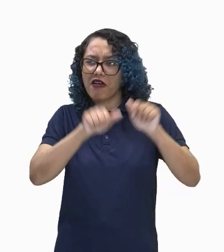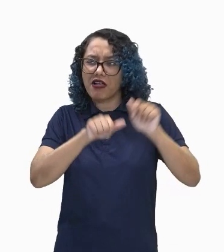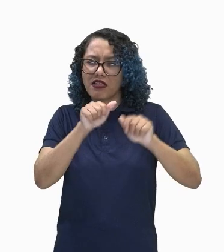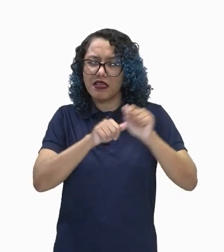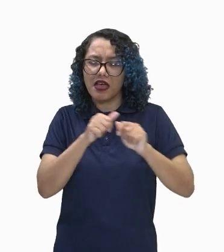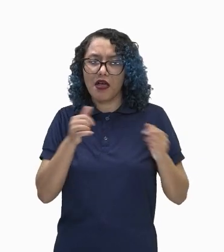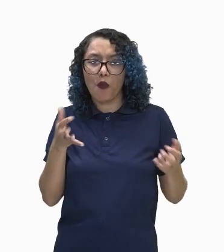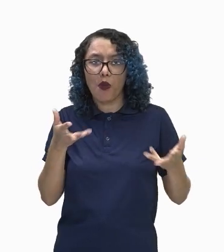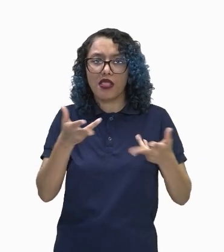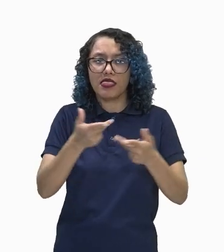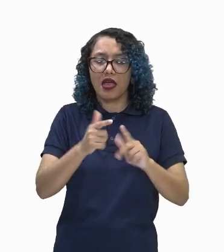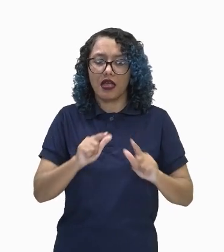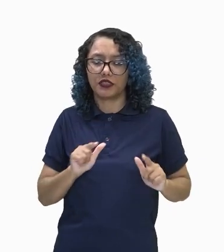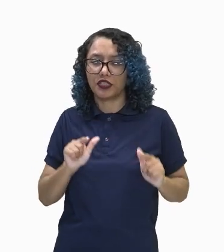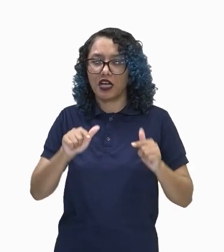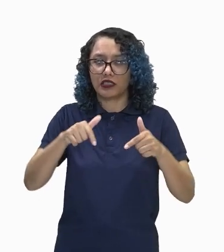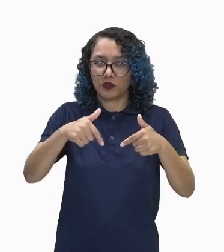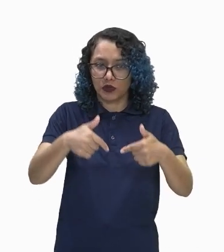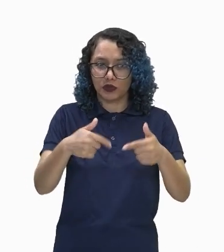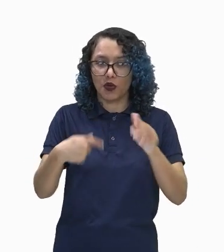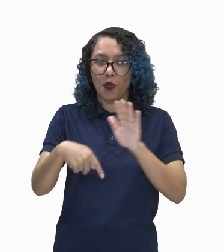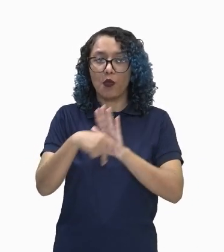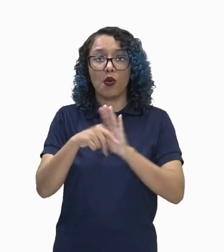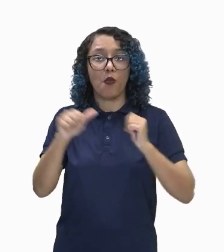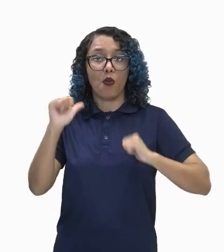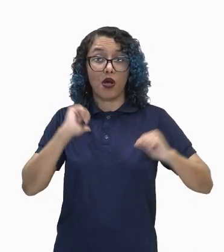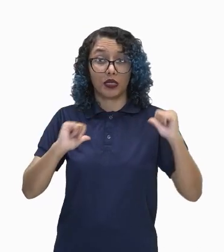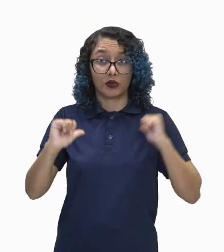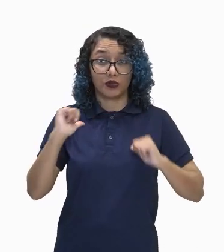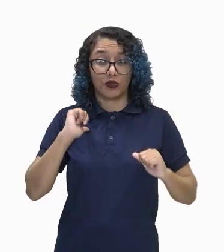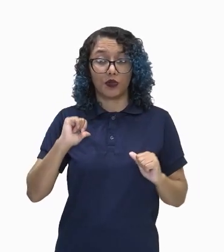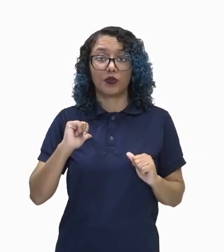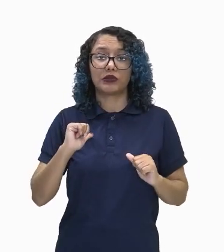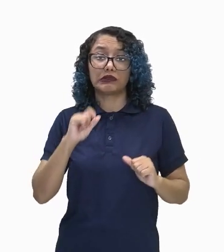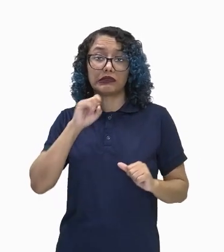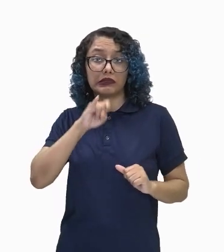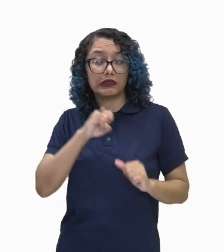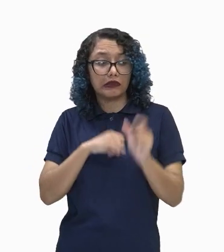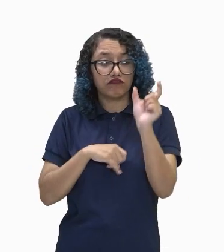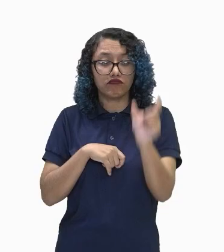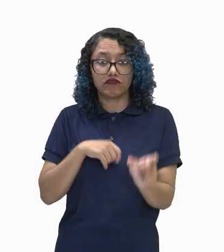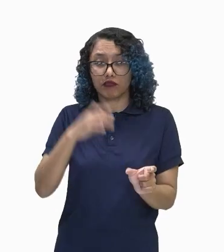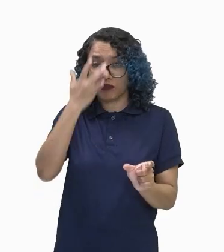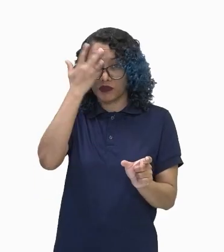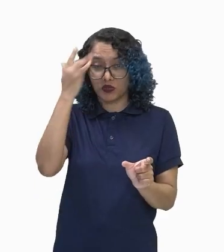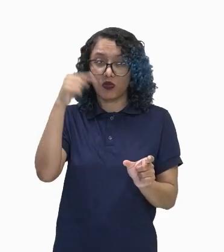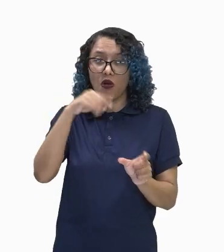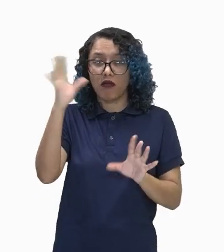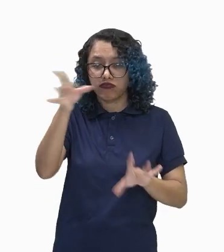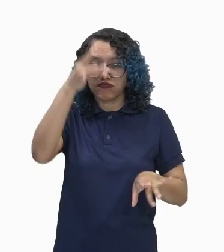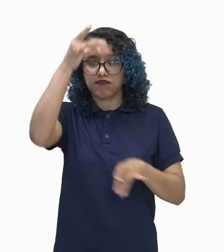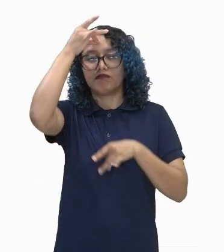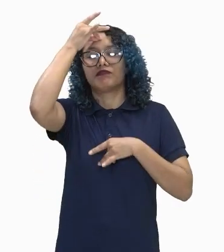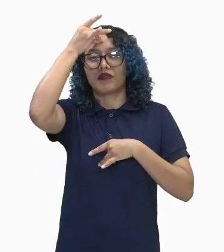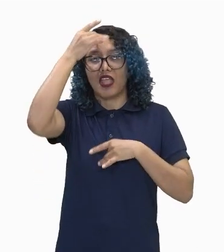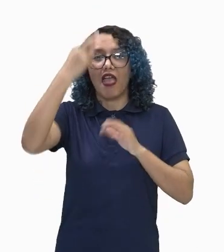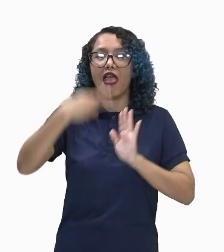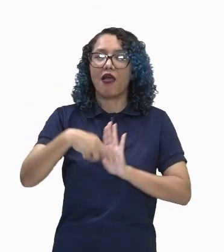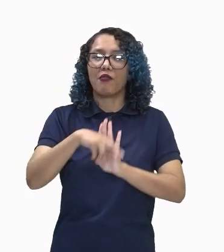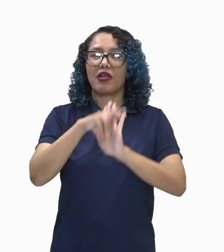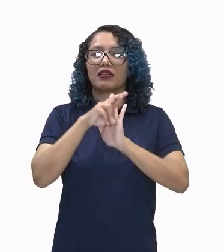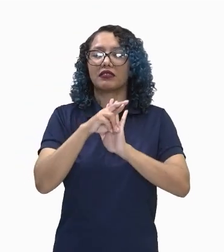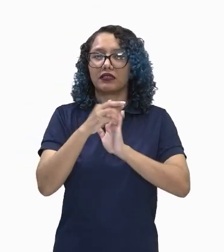dos atores. Observar se aquele ator atua bem naquele papel, daquela personagem, ou